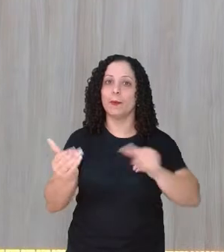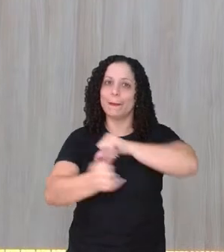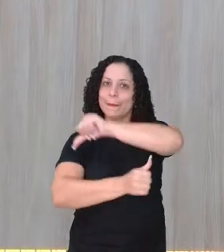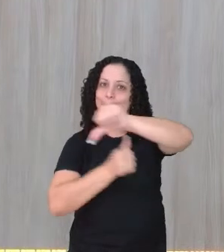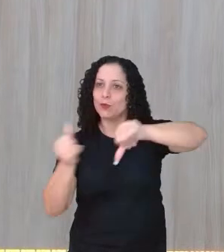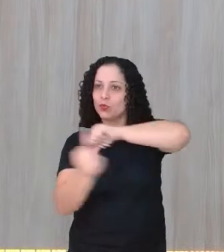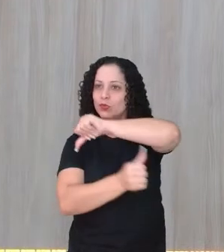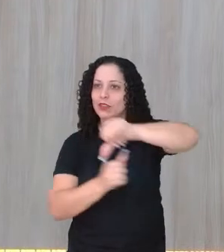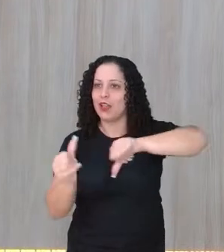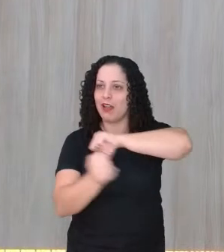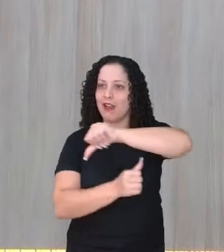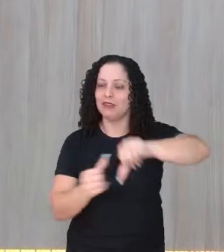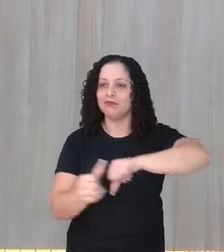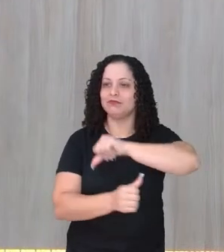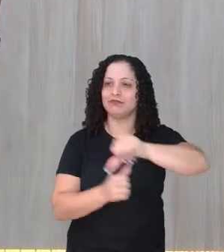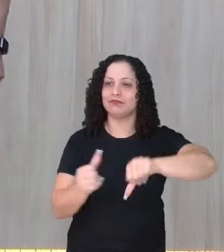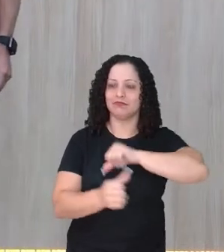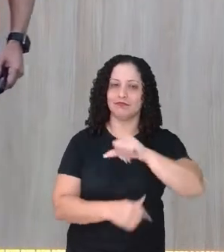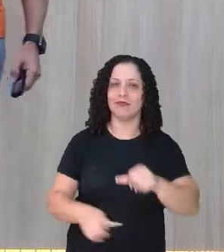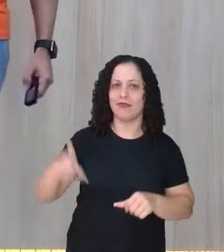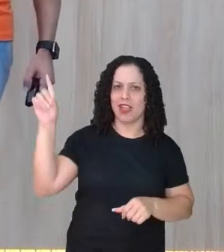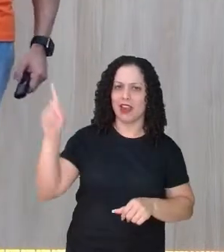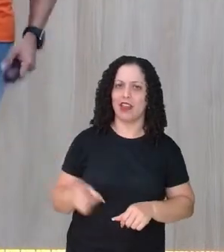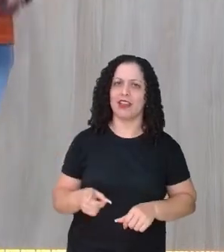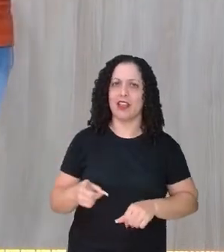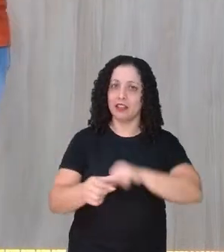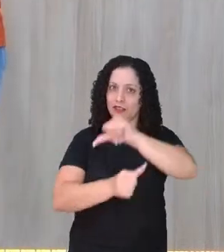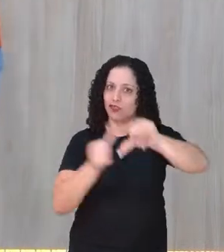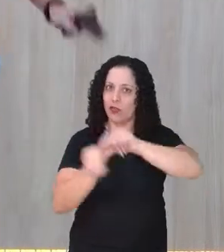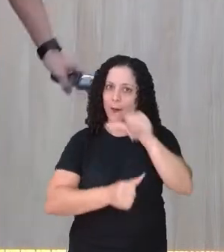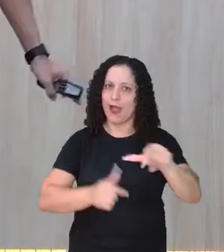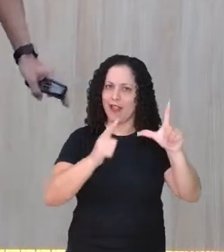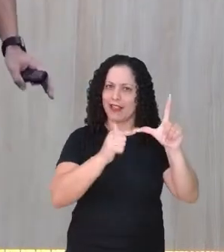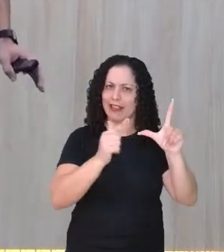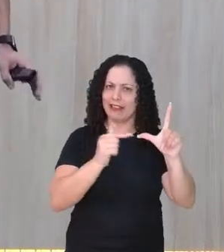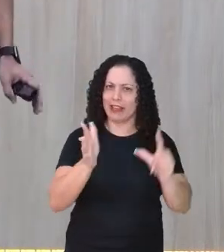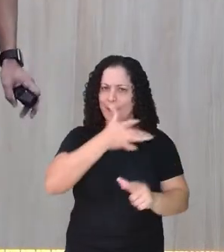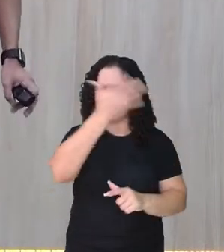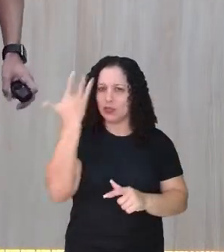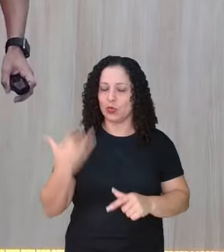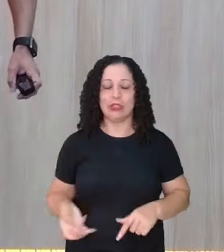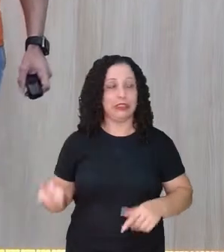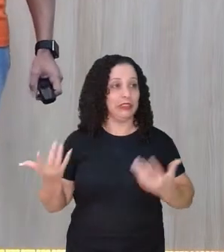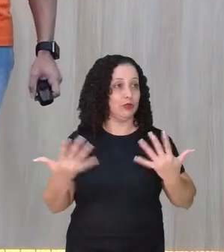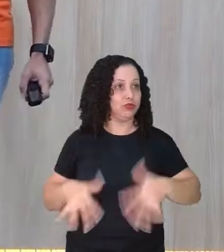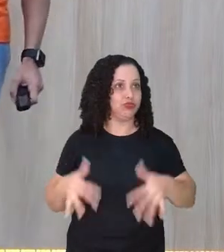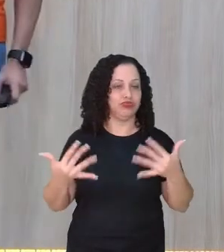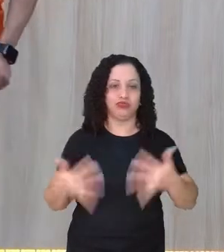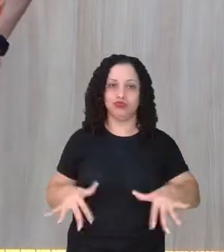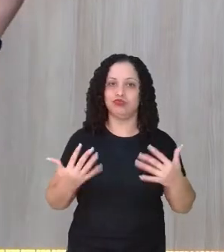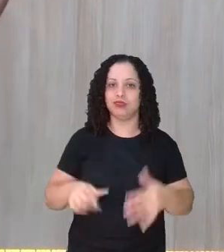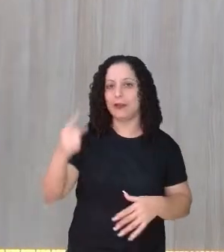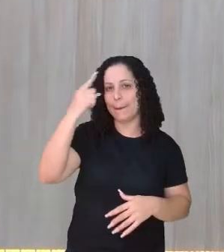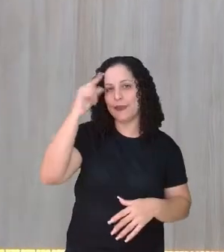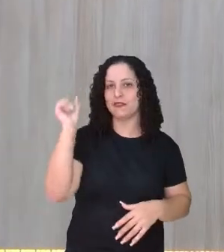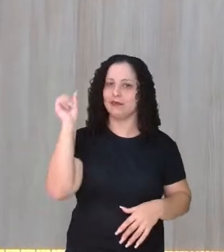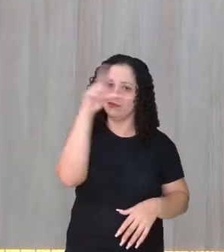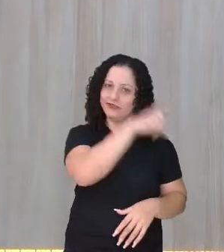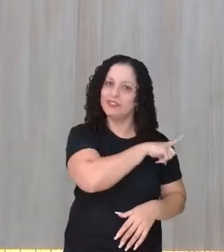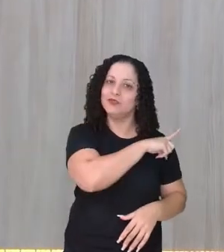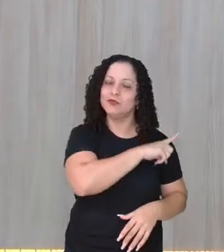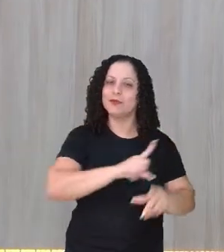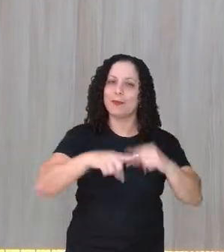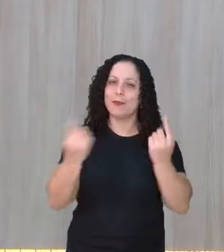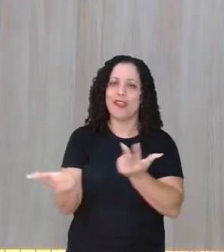transforma essa estrelinha para uma letra, o pessoal já começa a chiar, né? já começa a achar que é difícil. Mas não, é